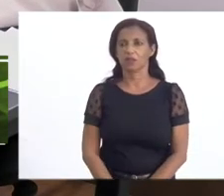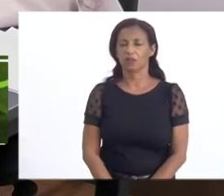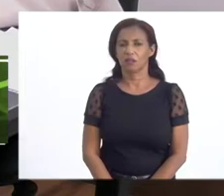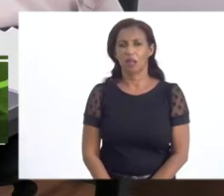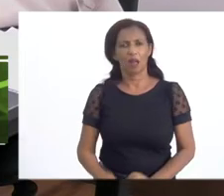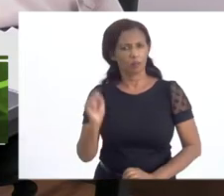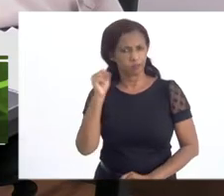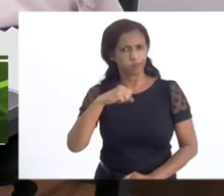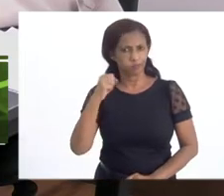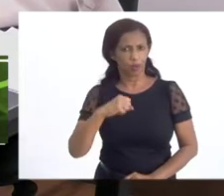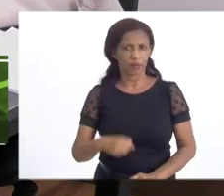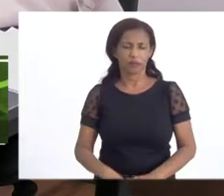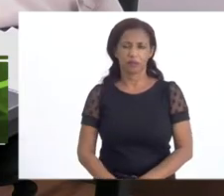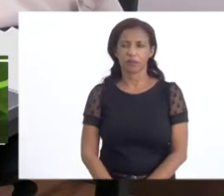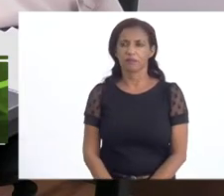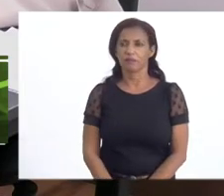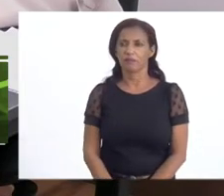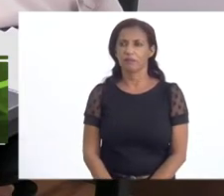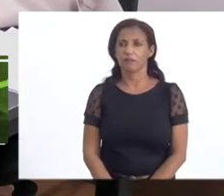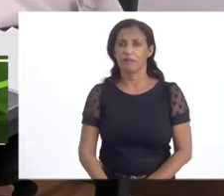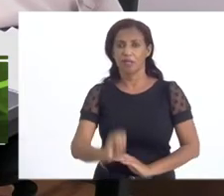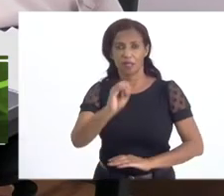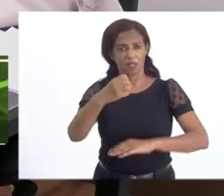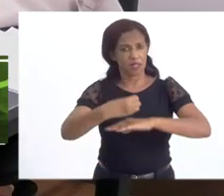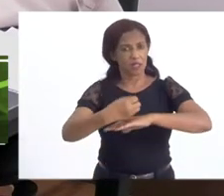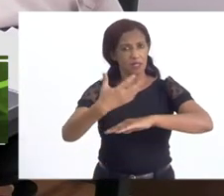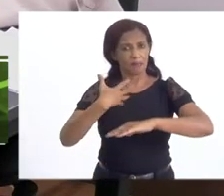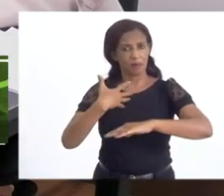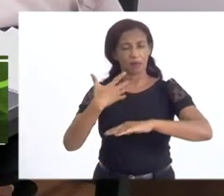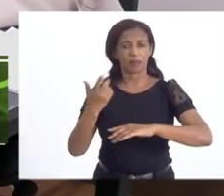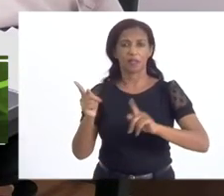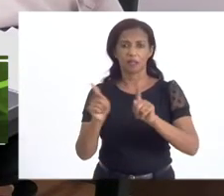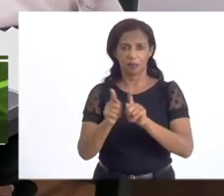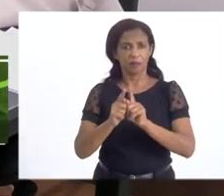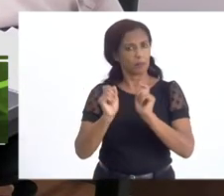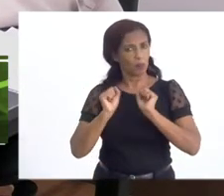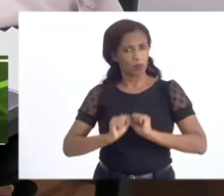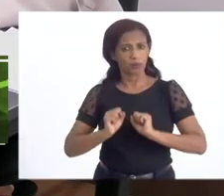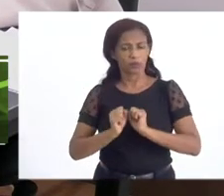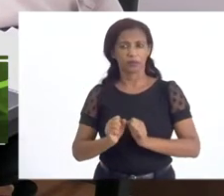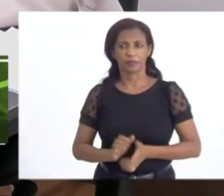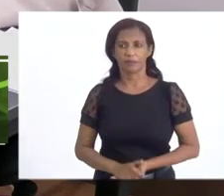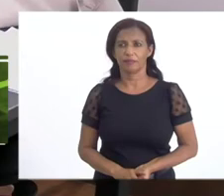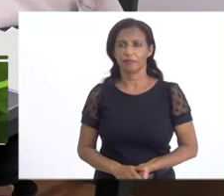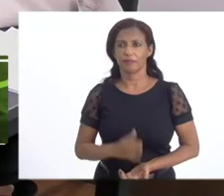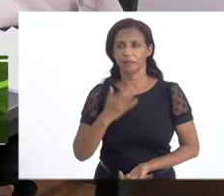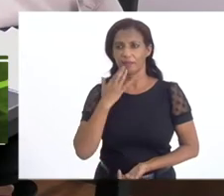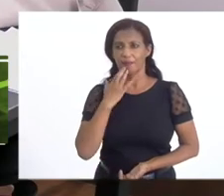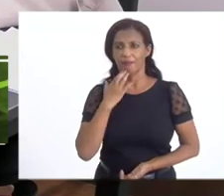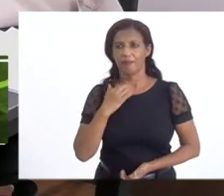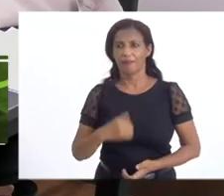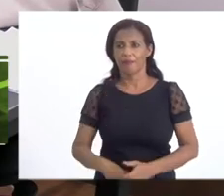Pode sim, pode sair e voltar. Se quiser mandar a apresentação por e-mail da comissão. Mas se quiser mandar. Saiu, é.